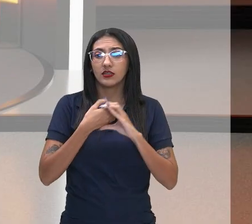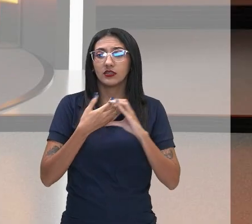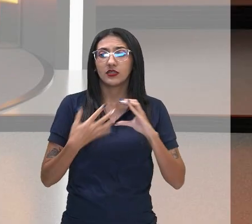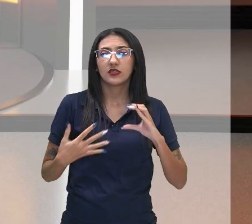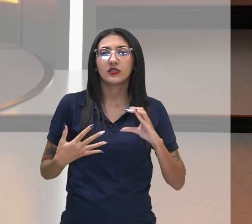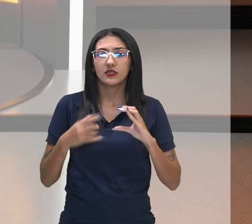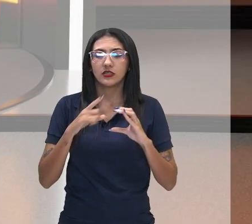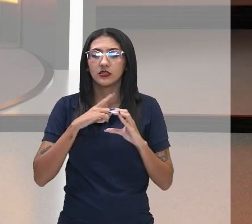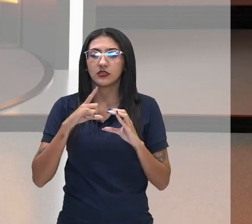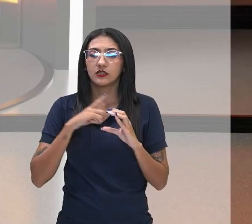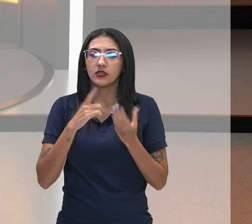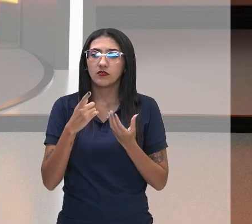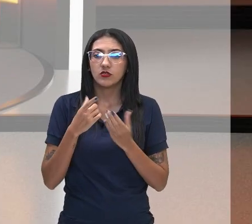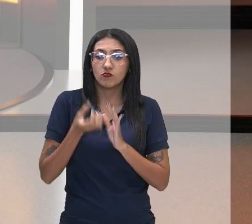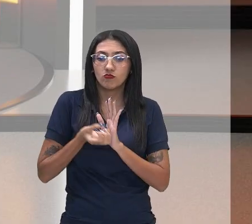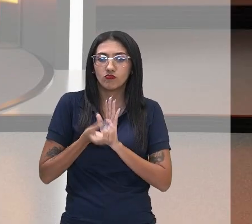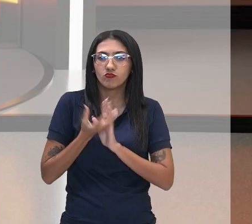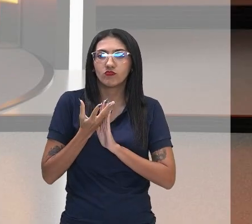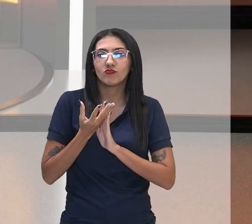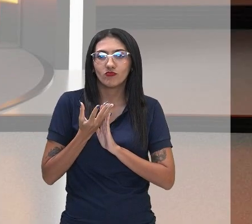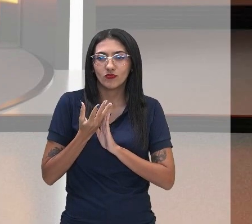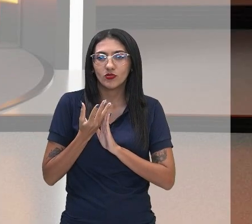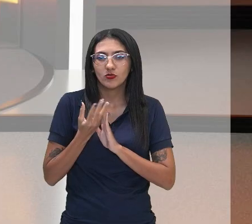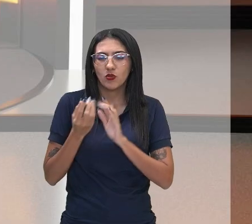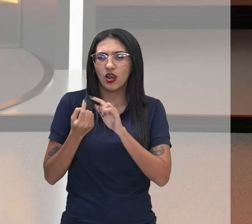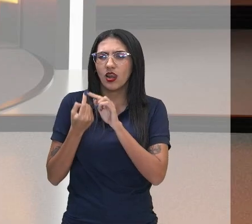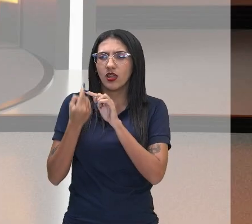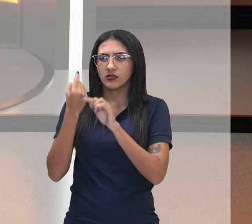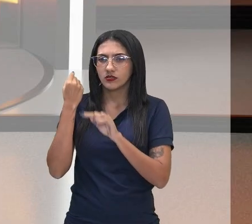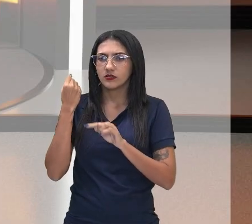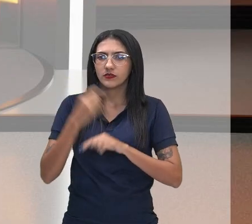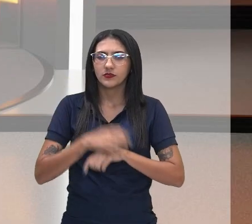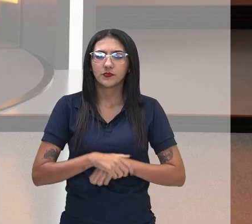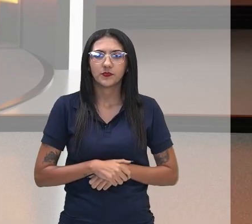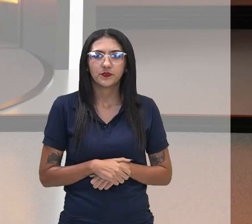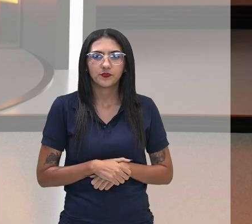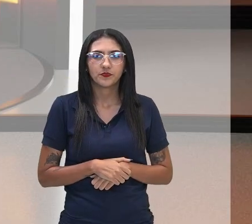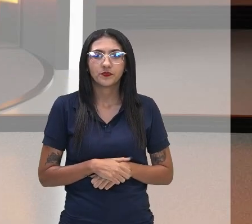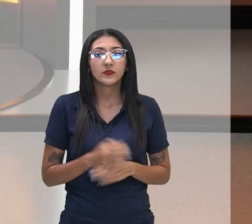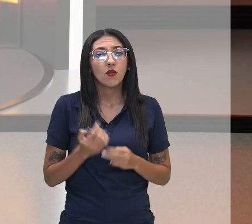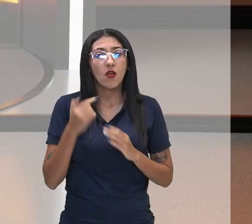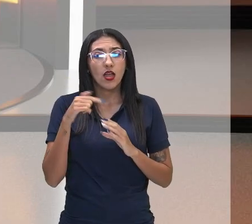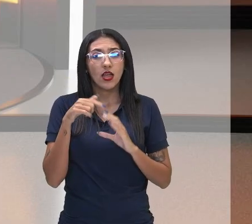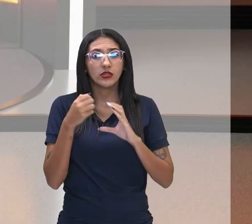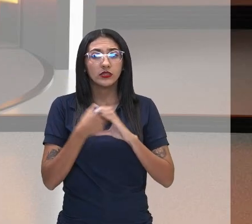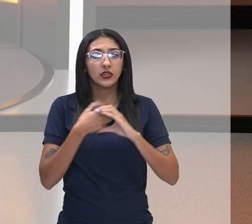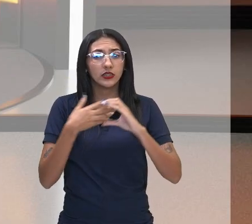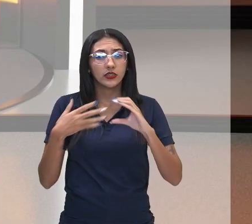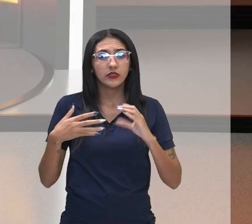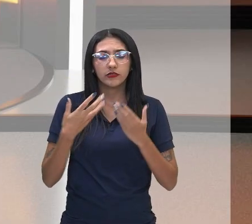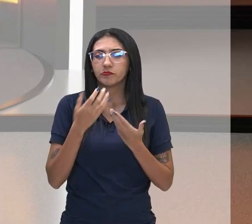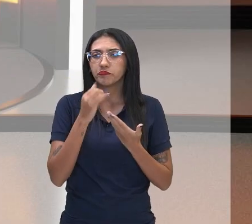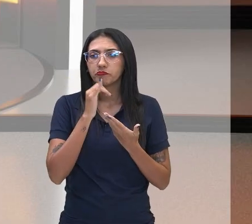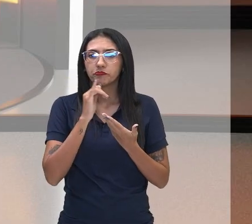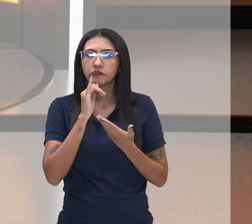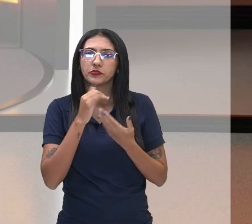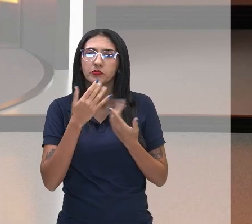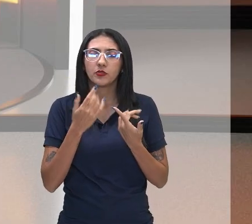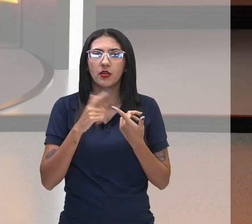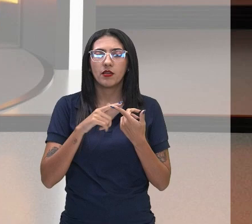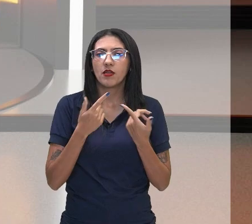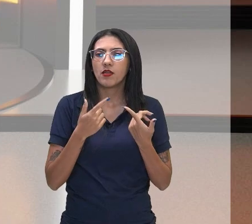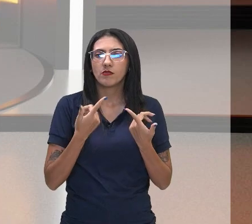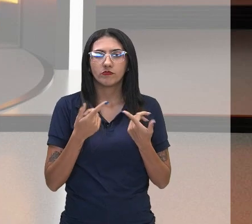formam esse passado. Esses elementos, eles são, né, desde uma